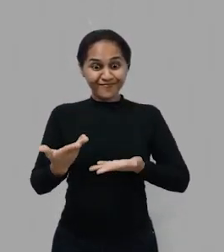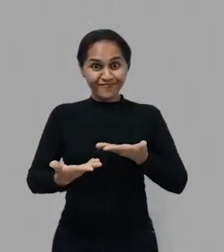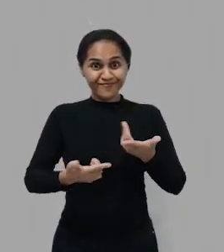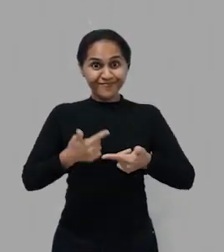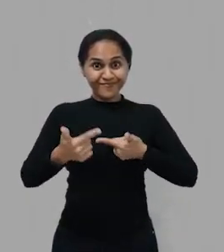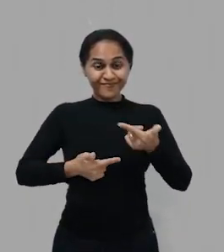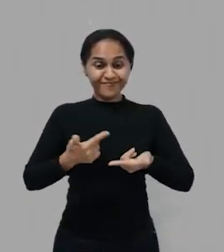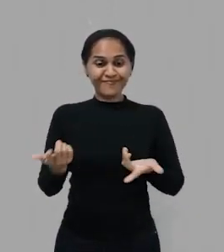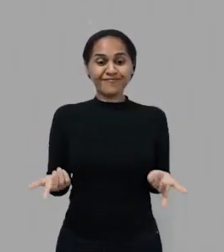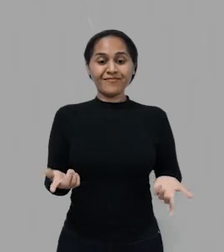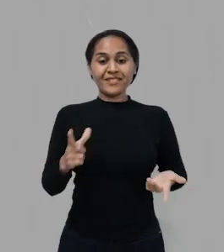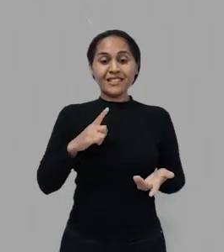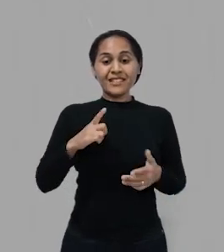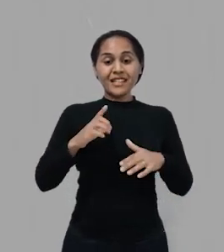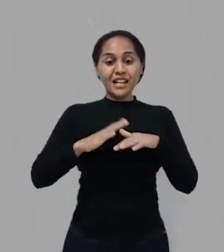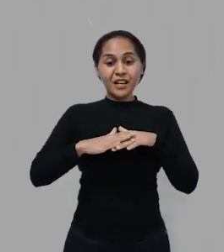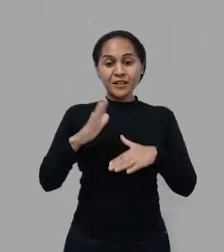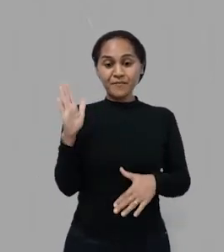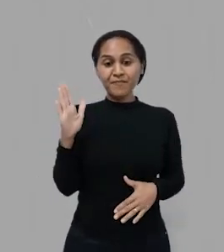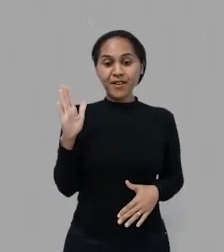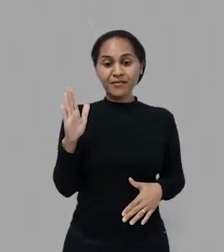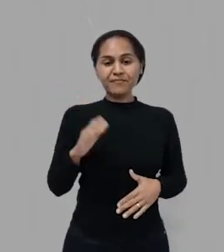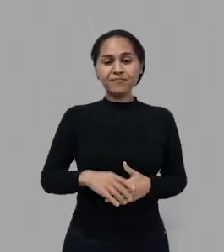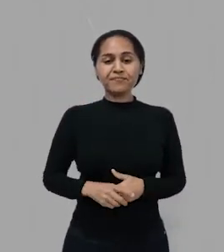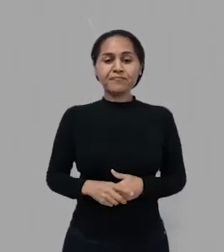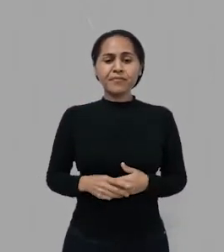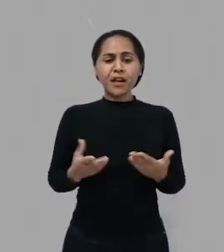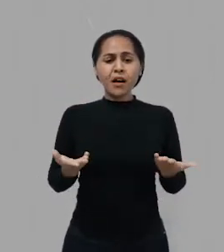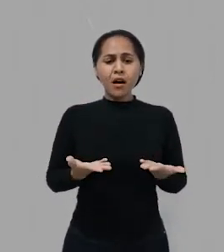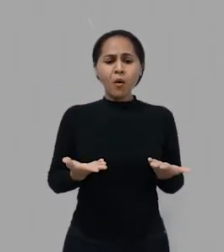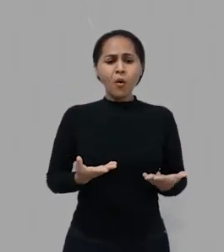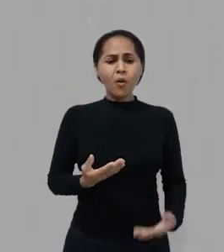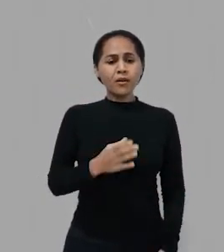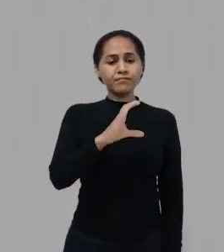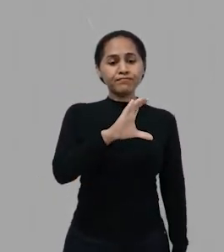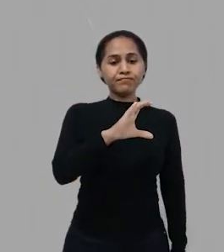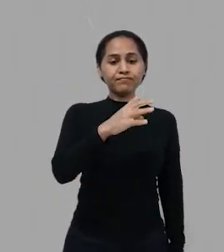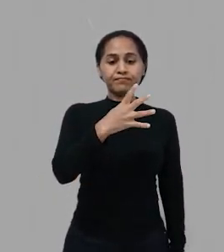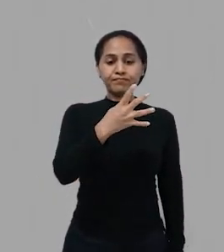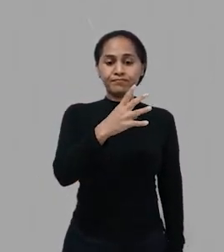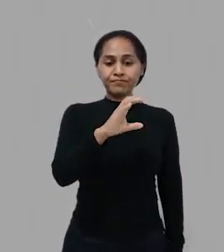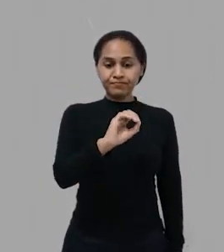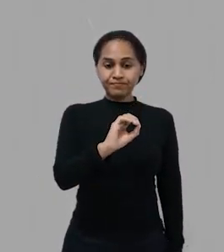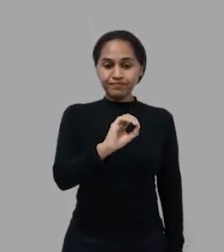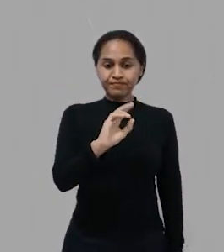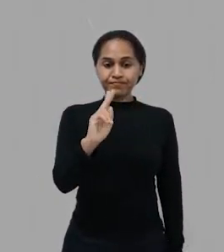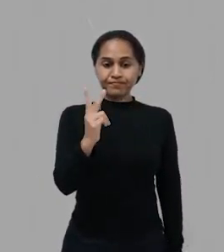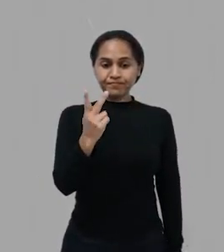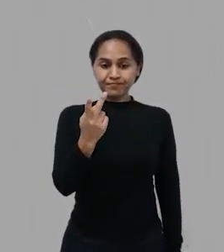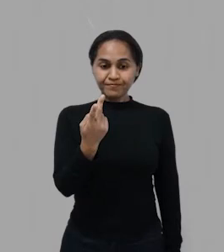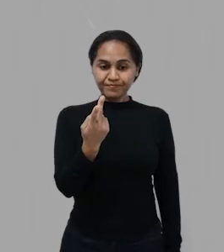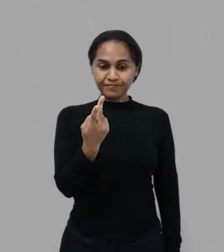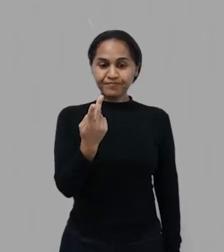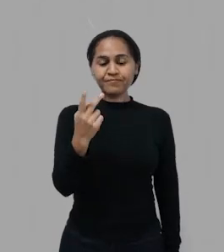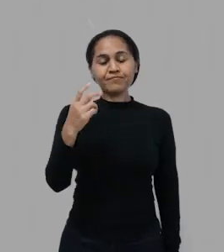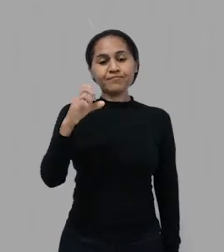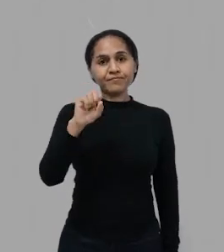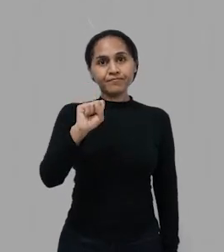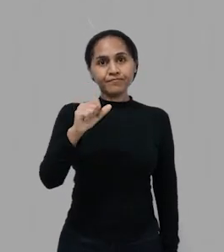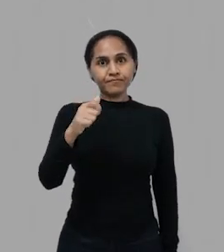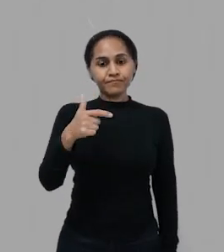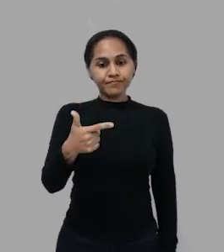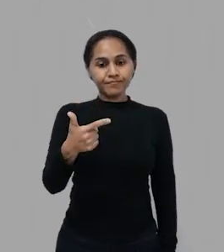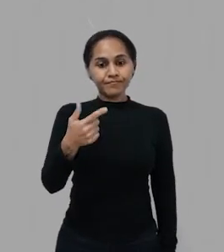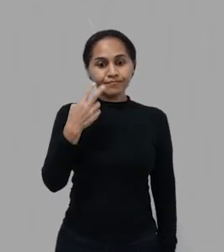366 mil, mais 366 mil isômeros. Agora, se formos para 40 carbonos, 82 hidrogênios, olha